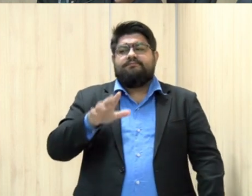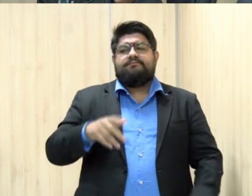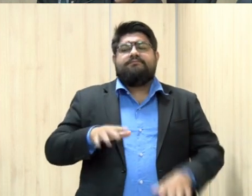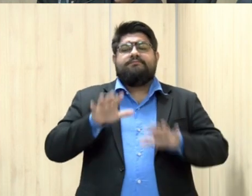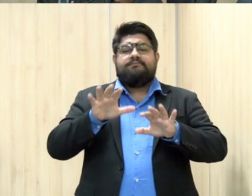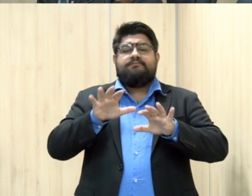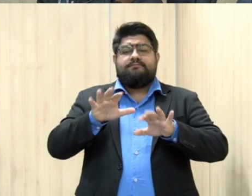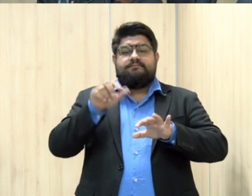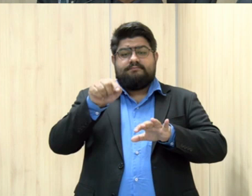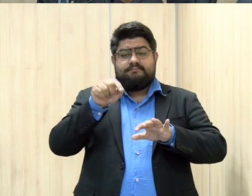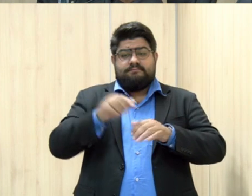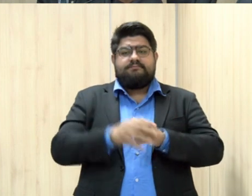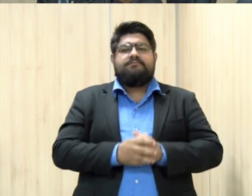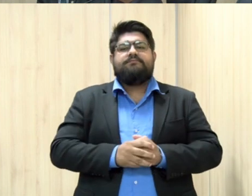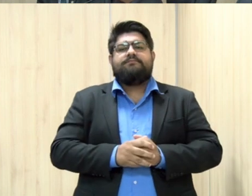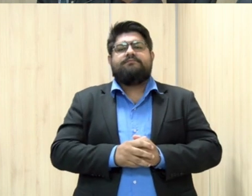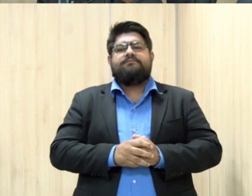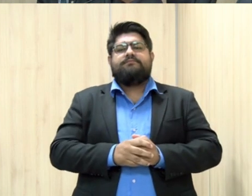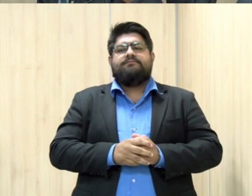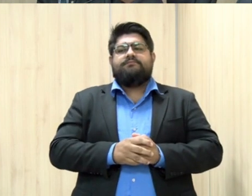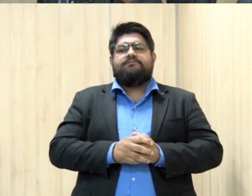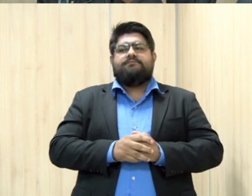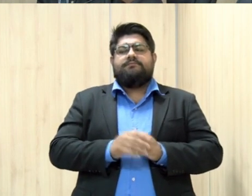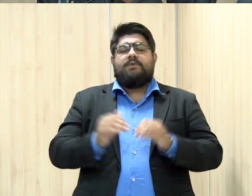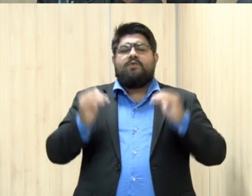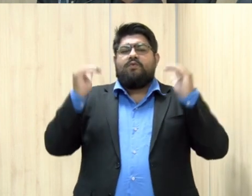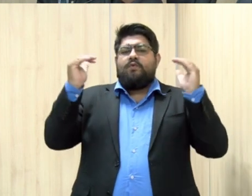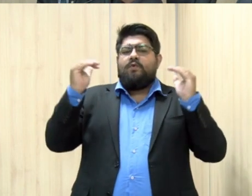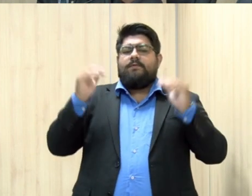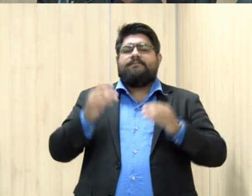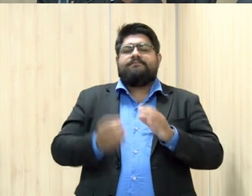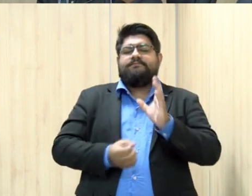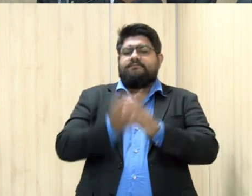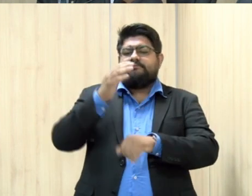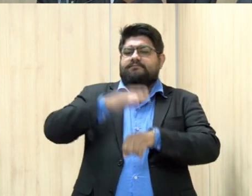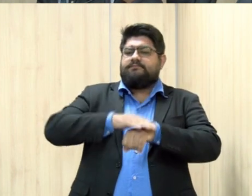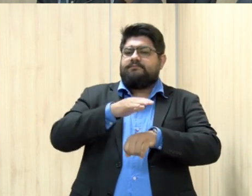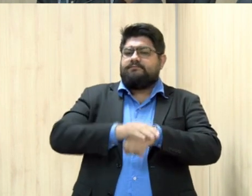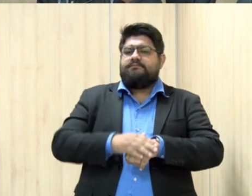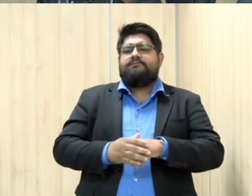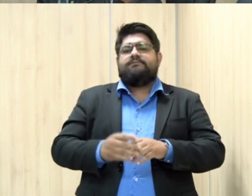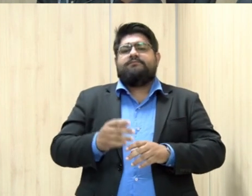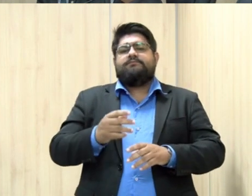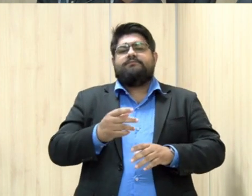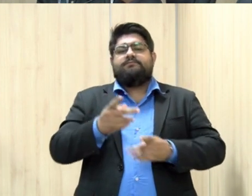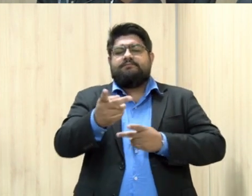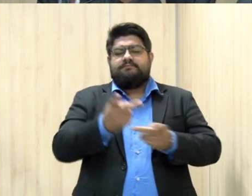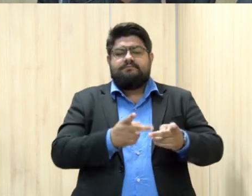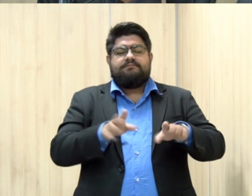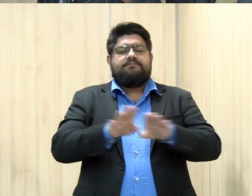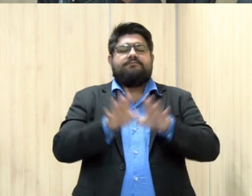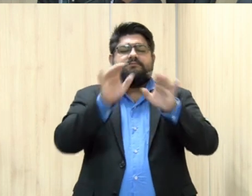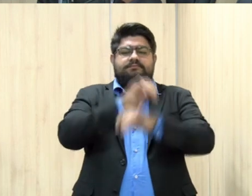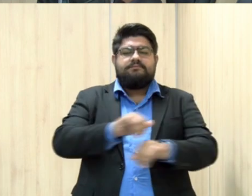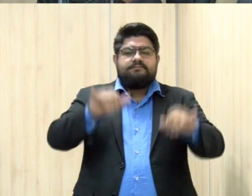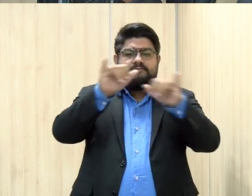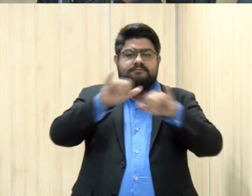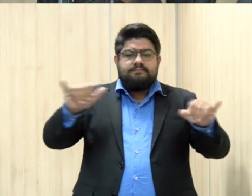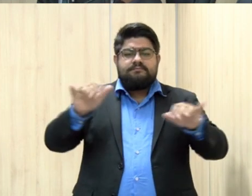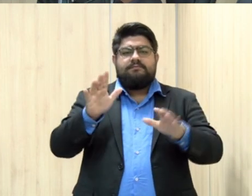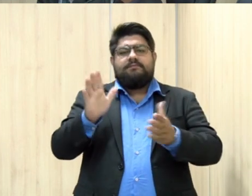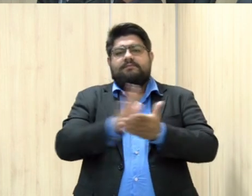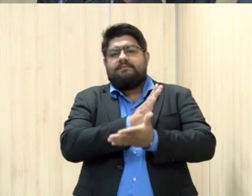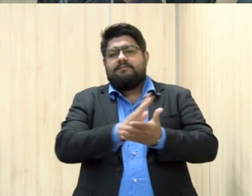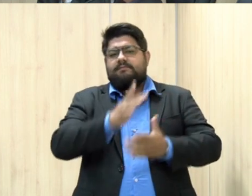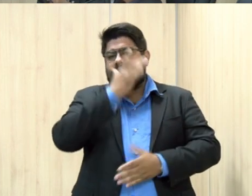algo que que tanto enobrece o autor da matéria como é um caráter social de divulgação onde as pessoas muitas vezes